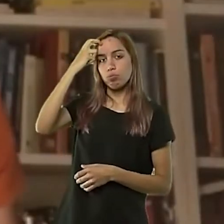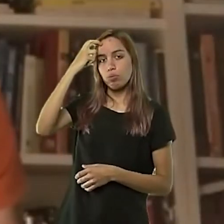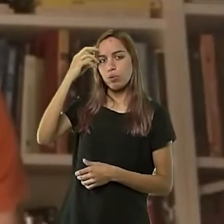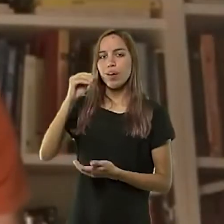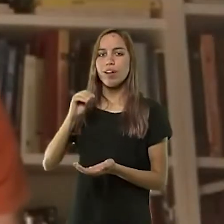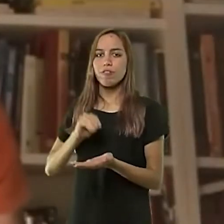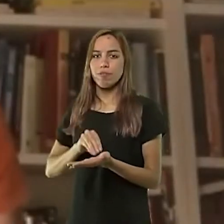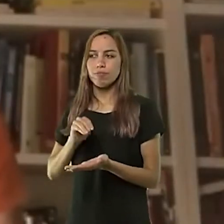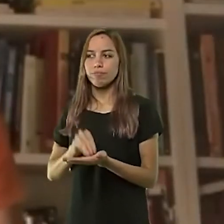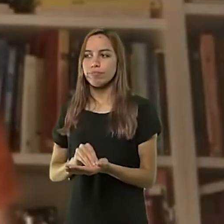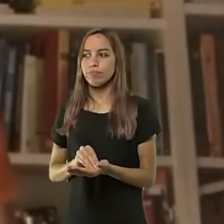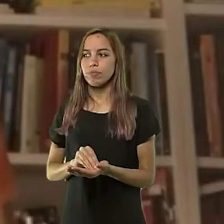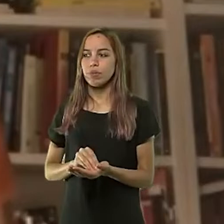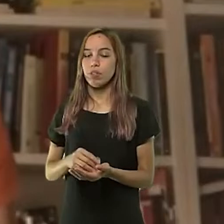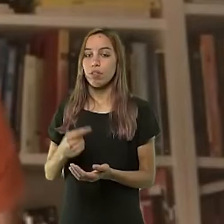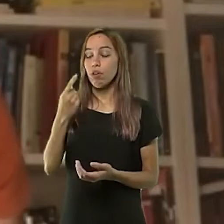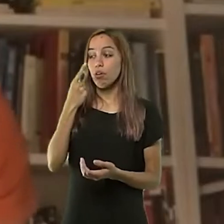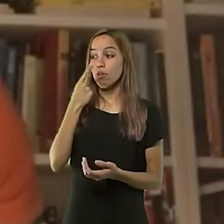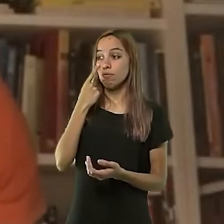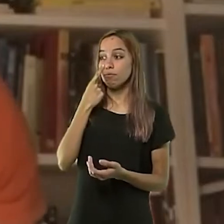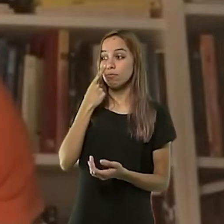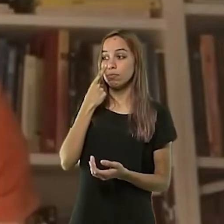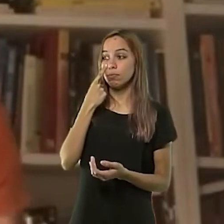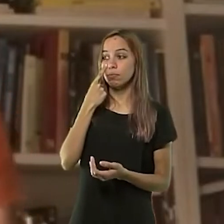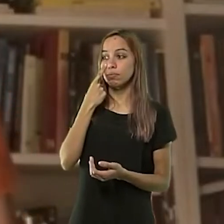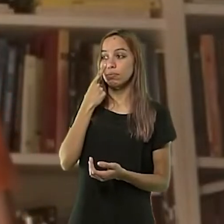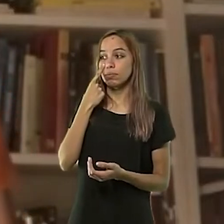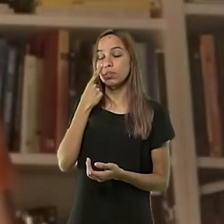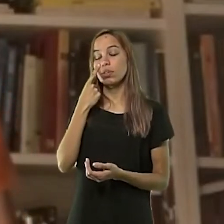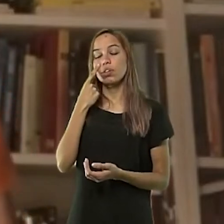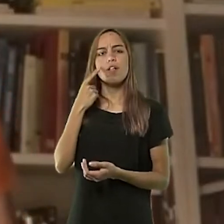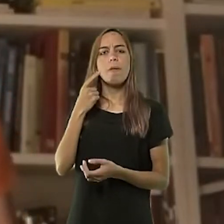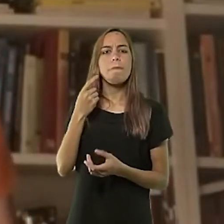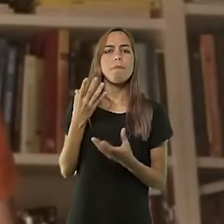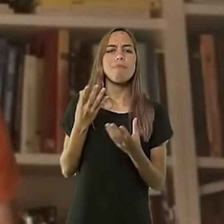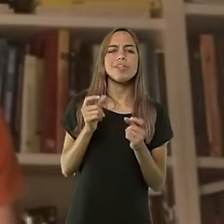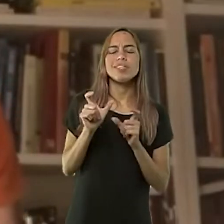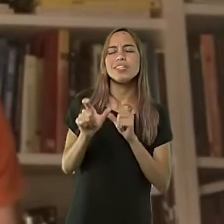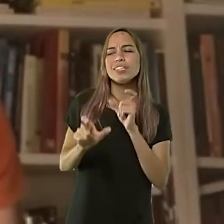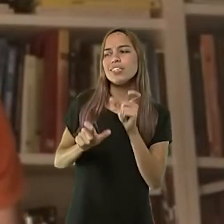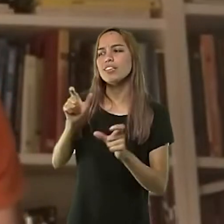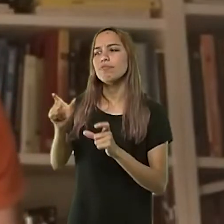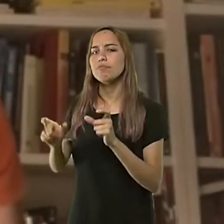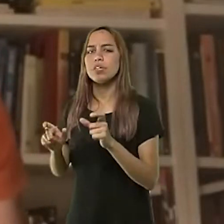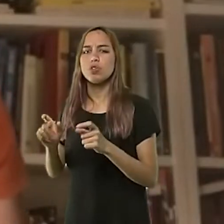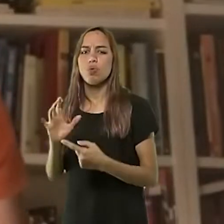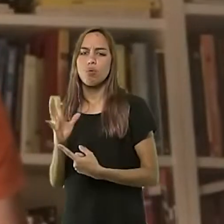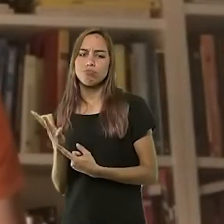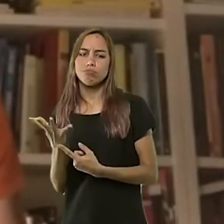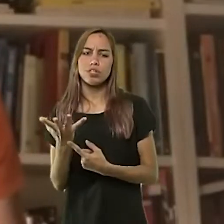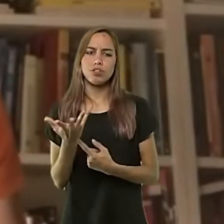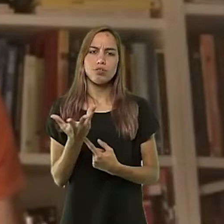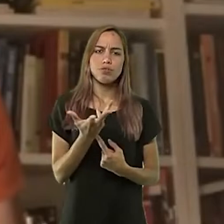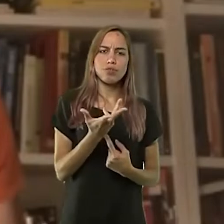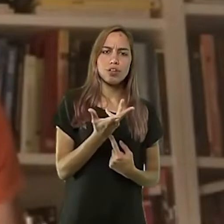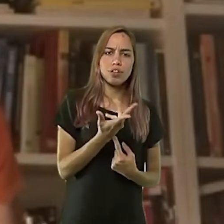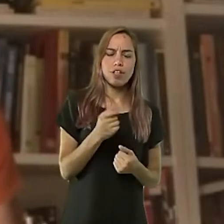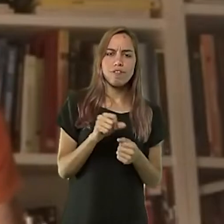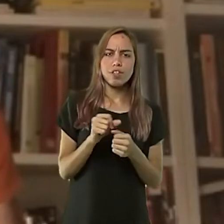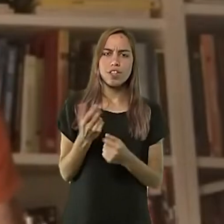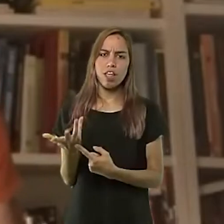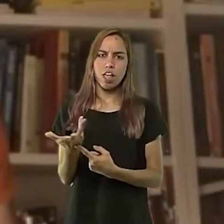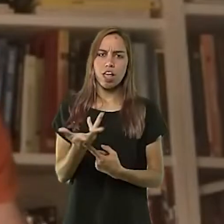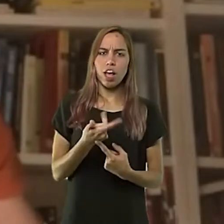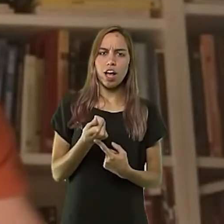e eu sentia na altura, como aliás sentia muita gente ligada às artes e à cultura, que estávamos com